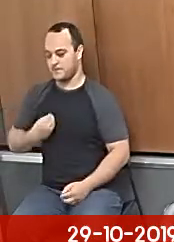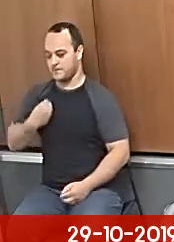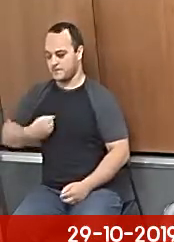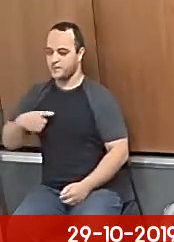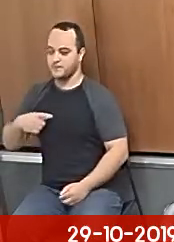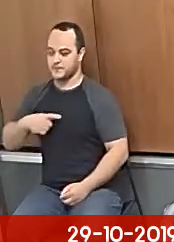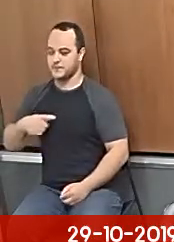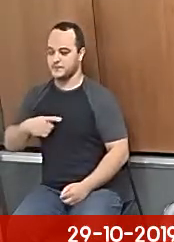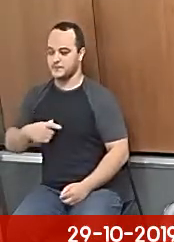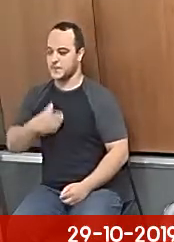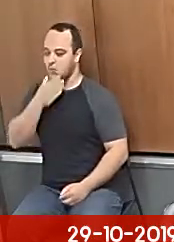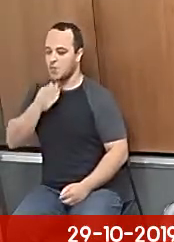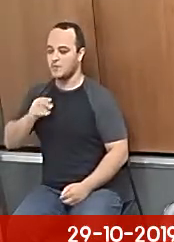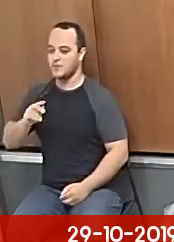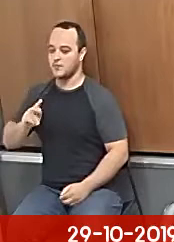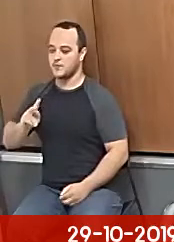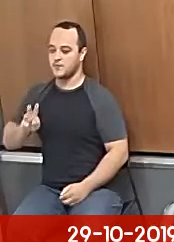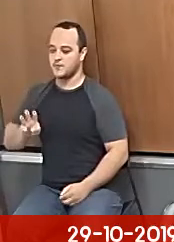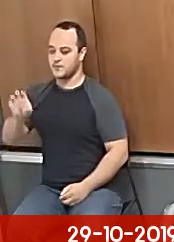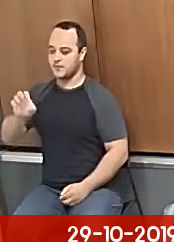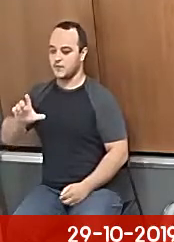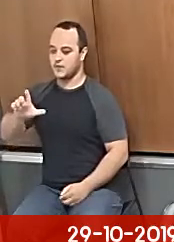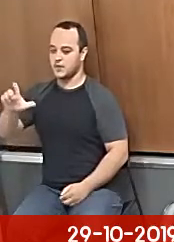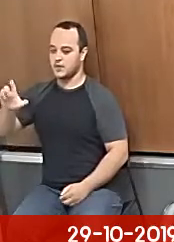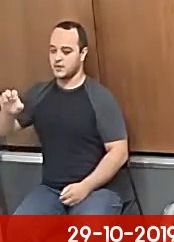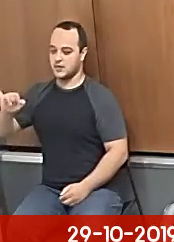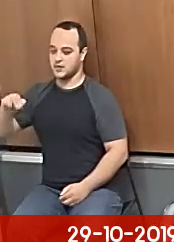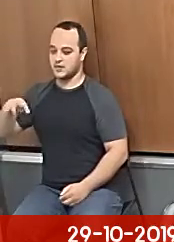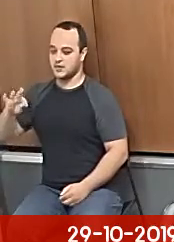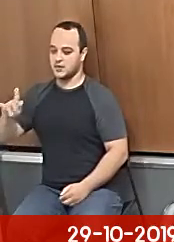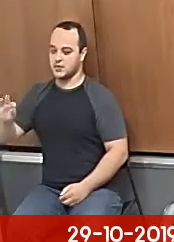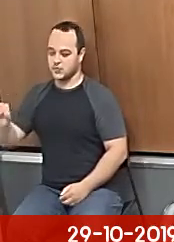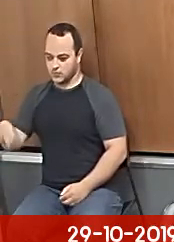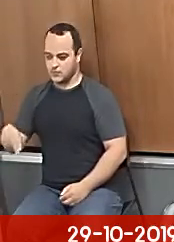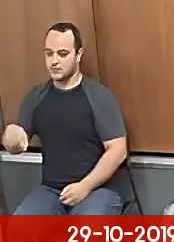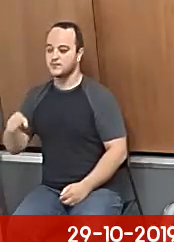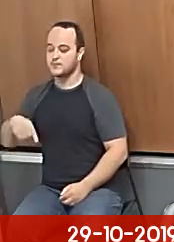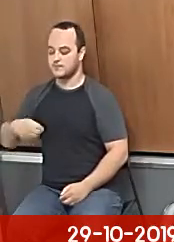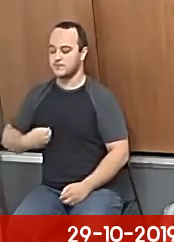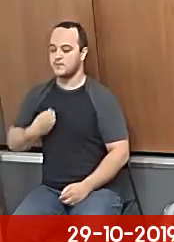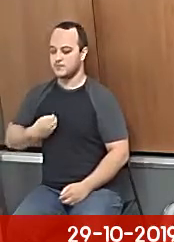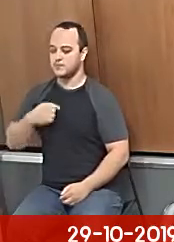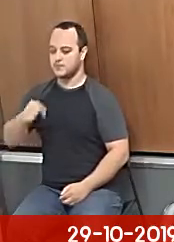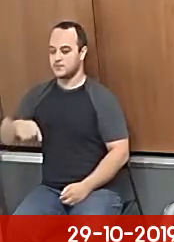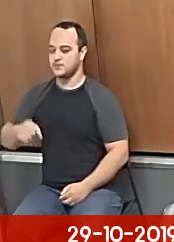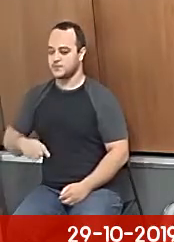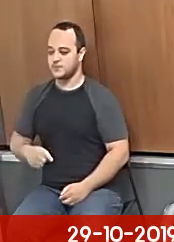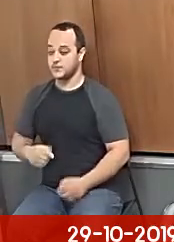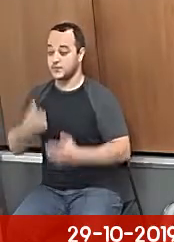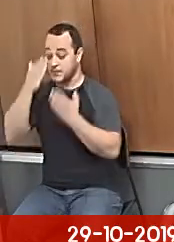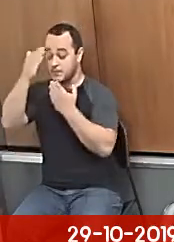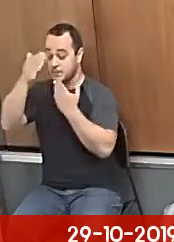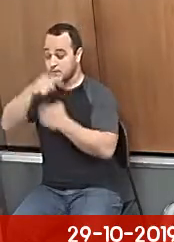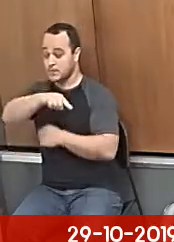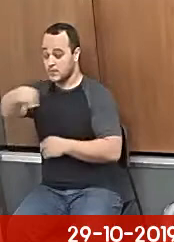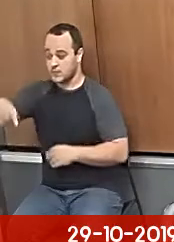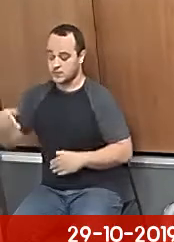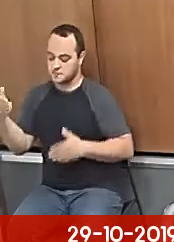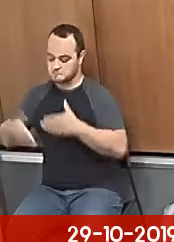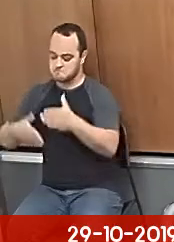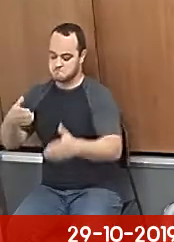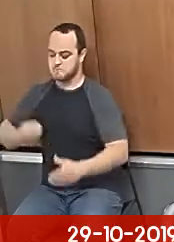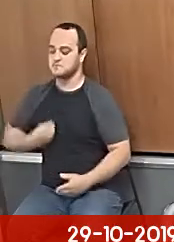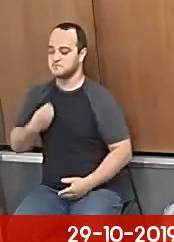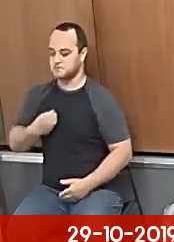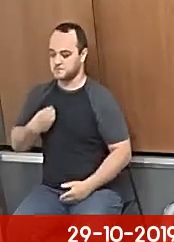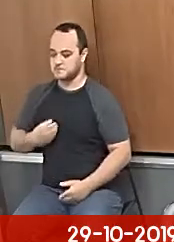Cadê o Wellington? Ah, está ok, foi com o Gabriel, está certo. Mas agradecer a presença de todos e de todas.